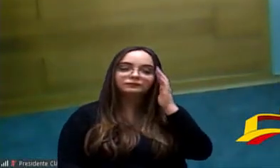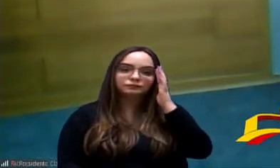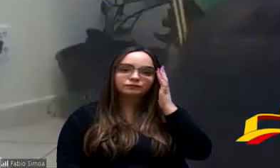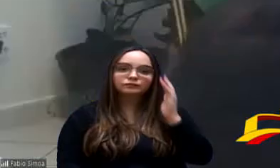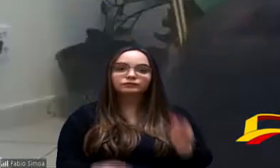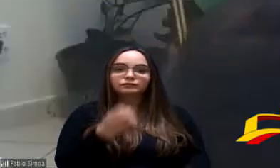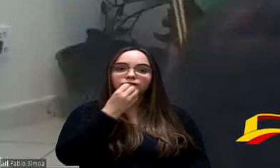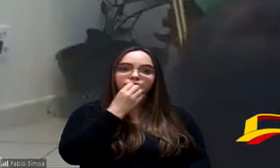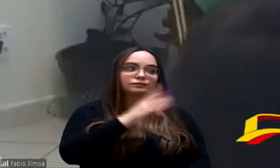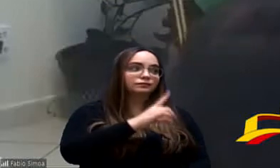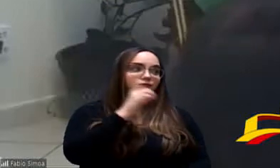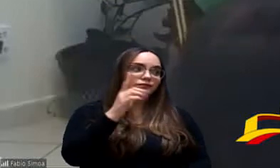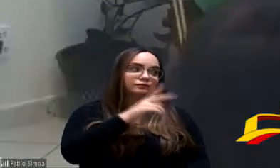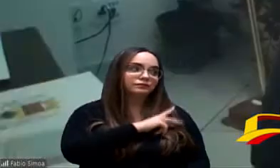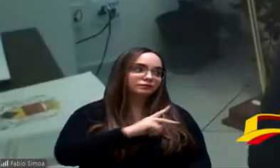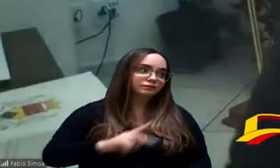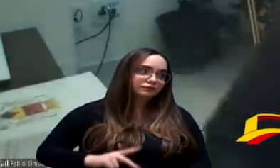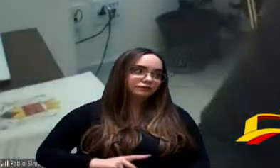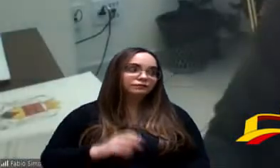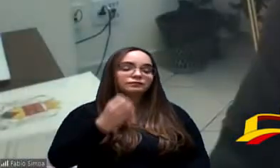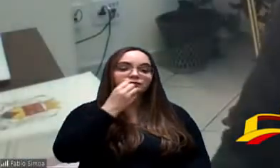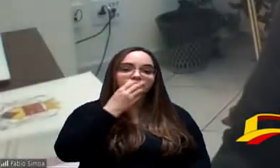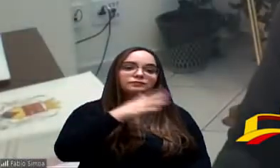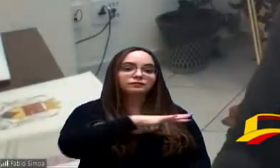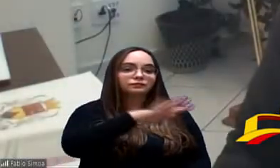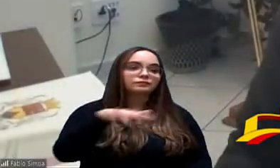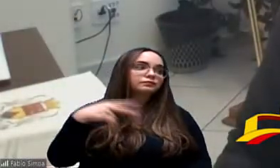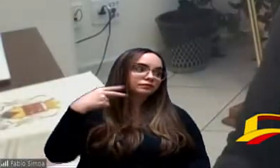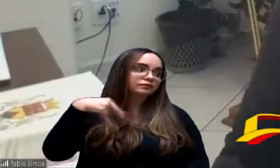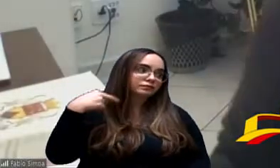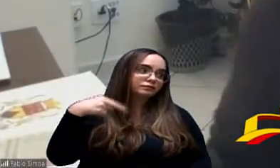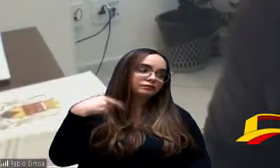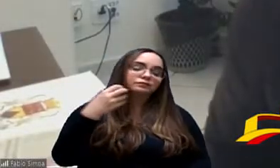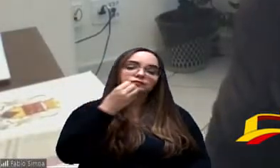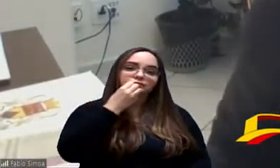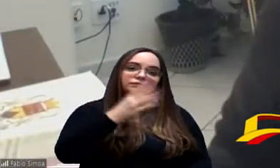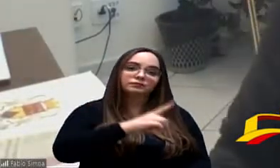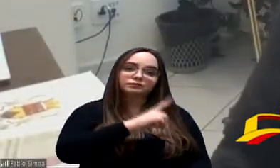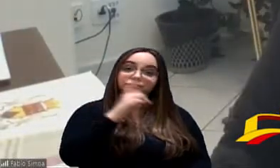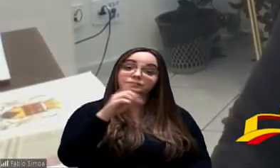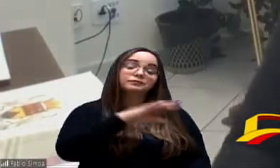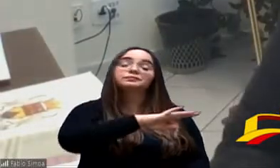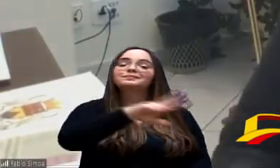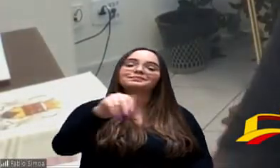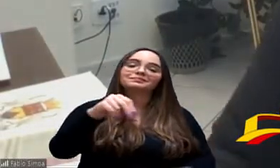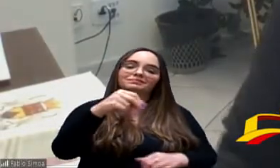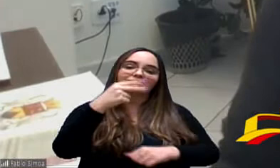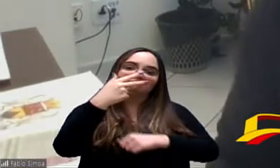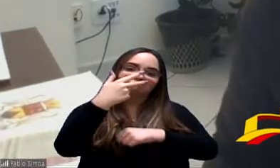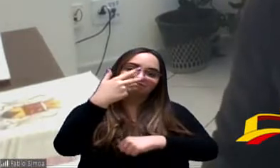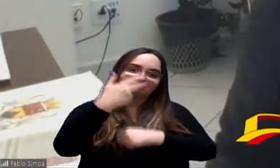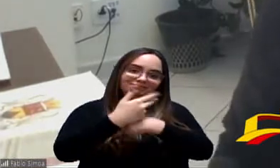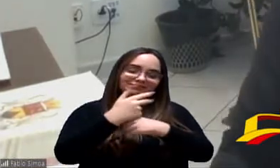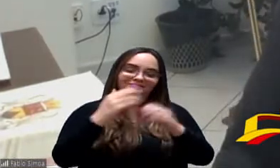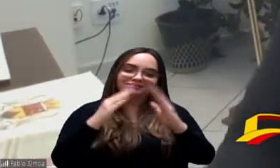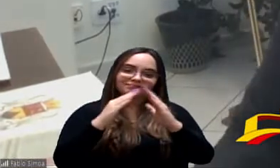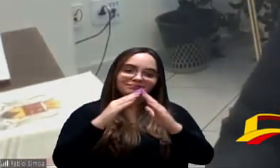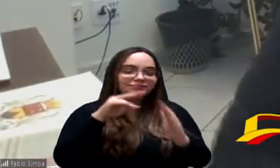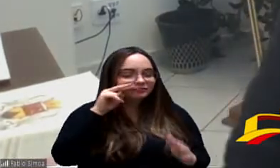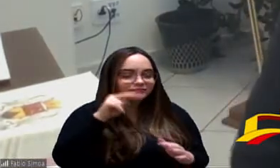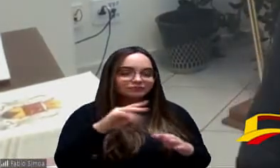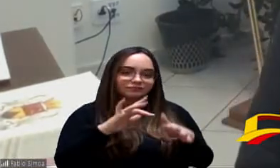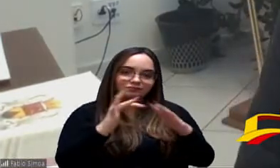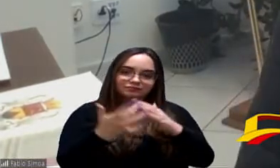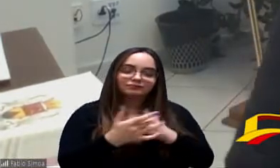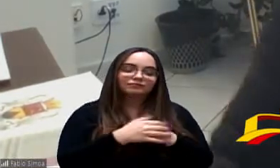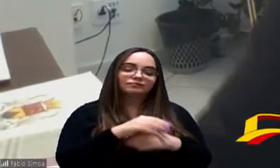Bom dia, presidente. Bom dia, nobres vereadores, nobres vereadoras. Bom dia a todos que nos assistem, toda a equipe aqui da assessoria. Bom dia a todos